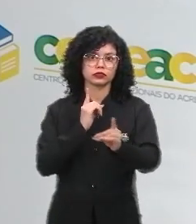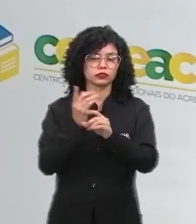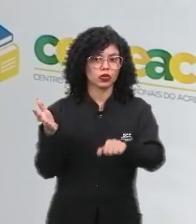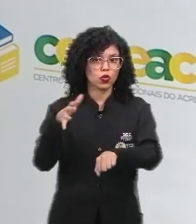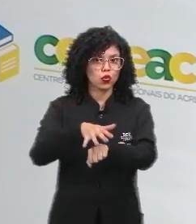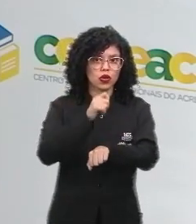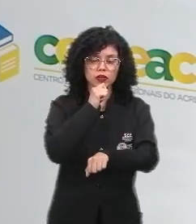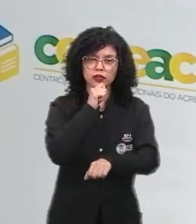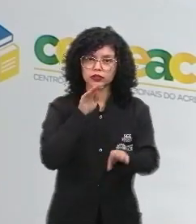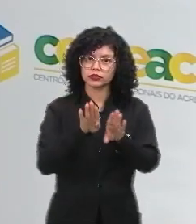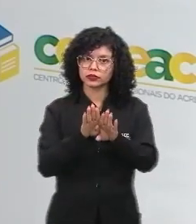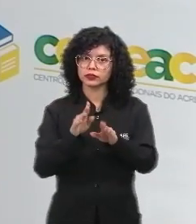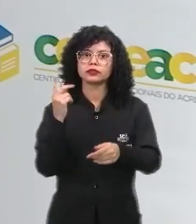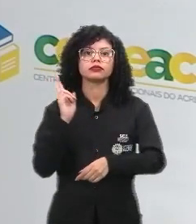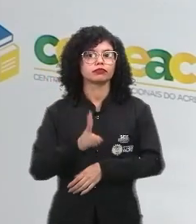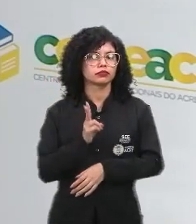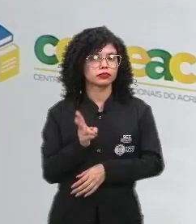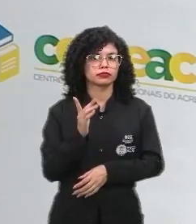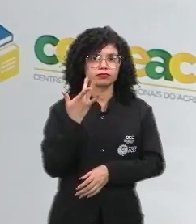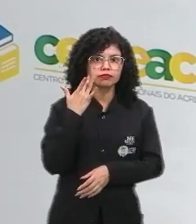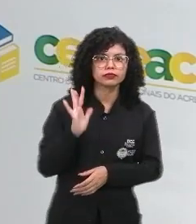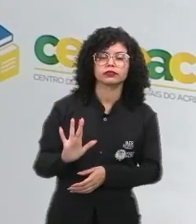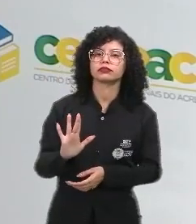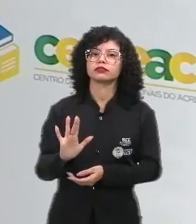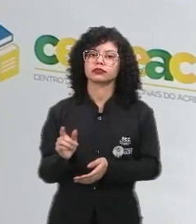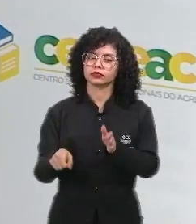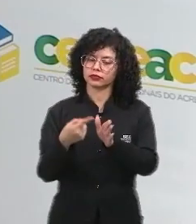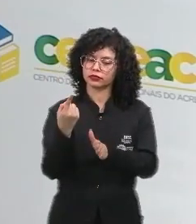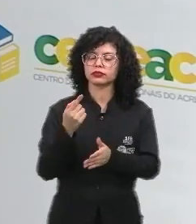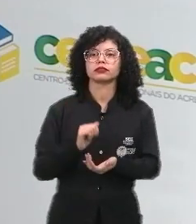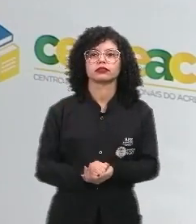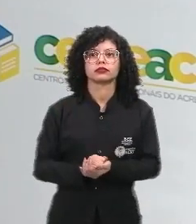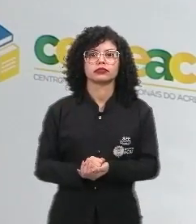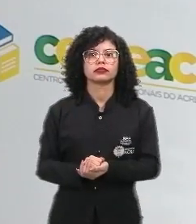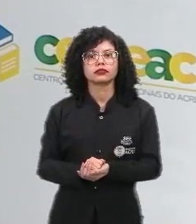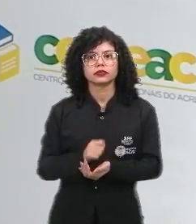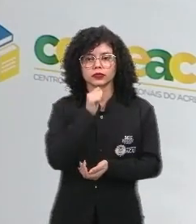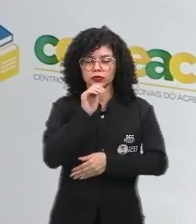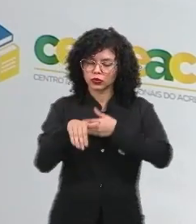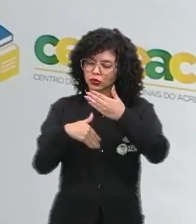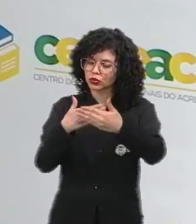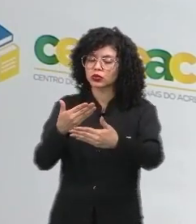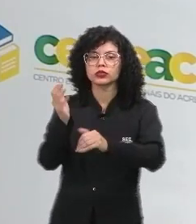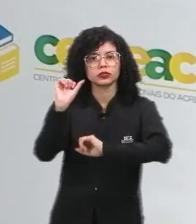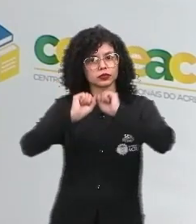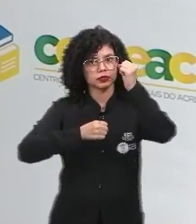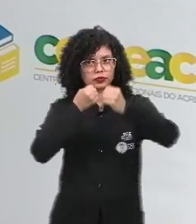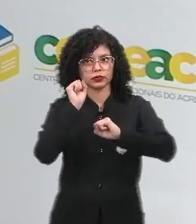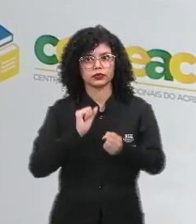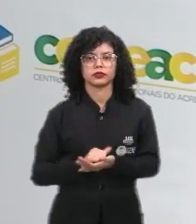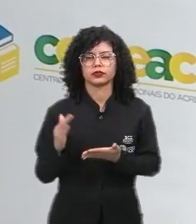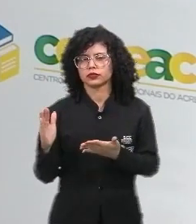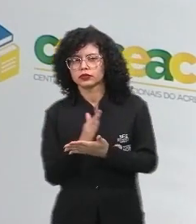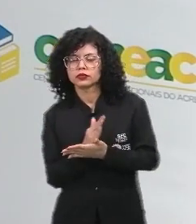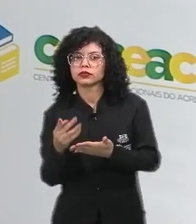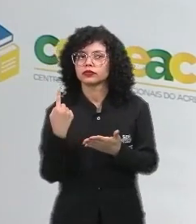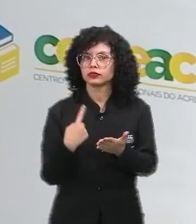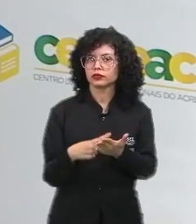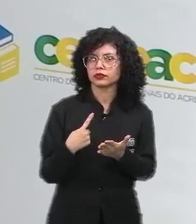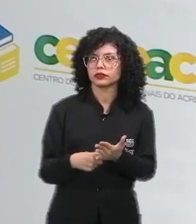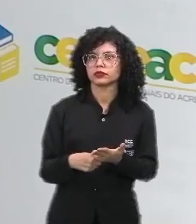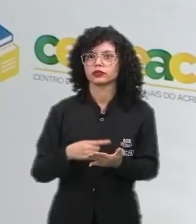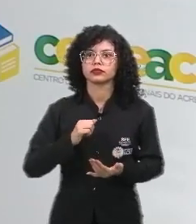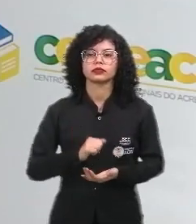a Inglaterra, mesmo não sendo a pioneira nas navegações, acaba sendo a pioneira no processo industrial, devido a algumas